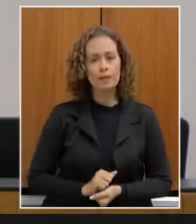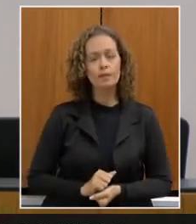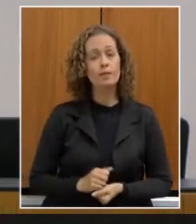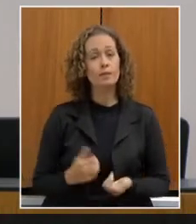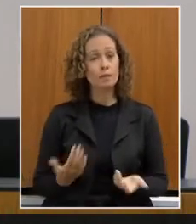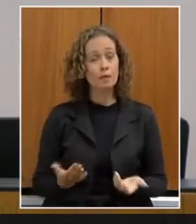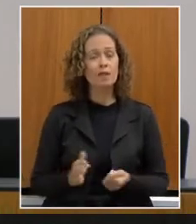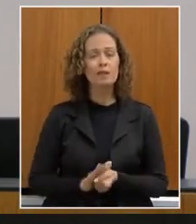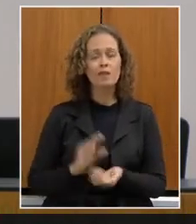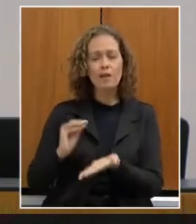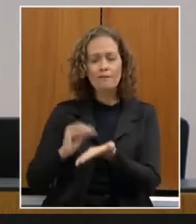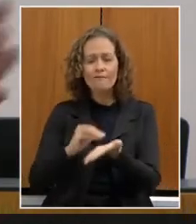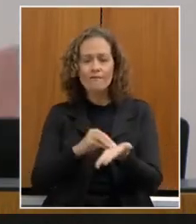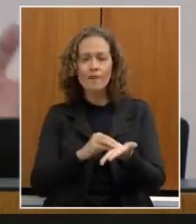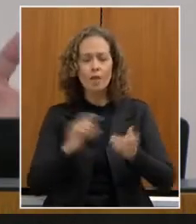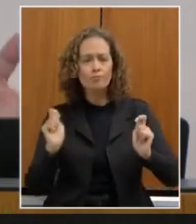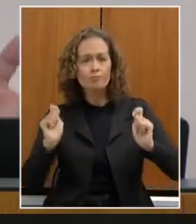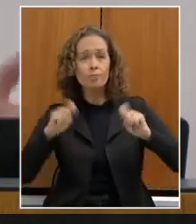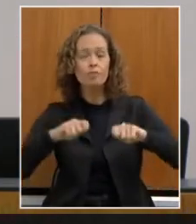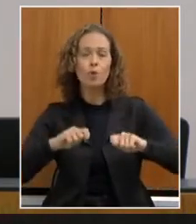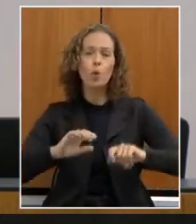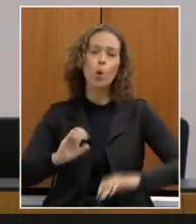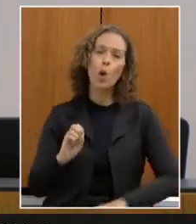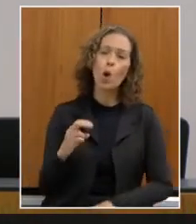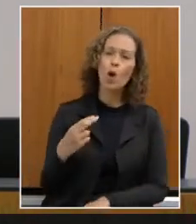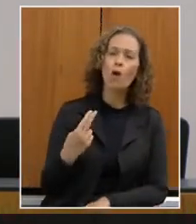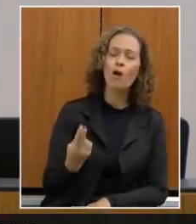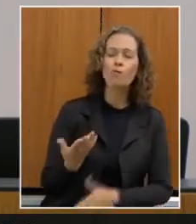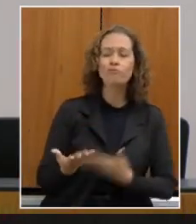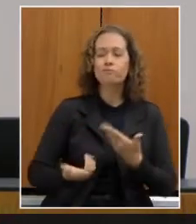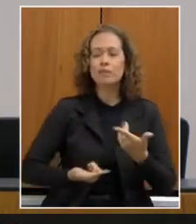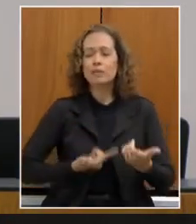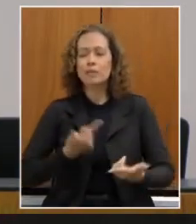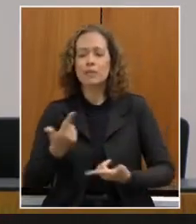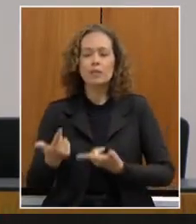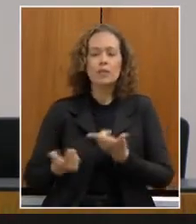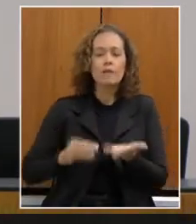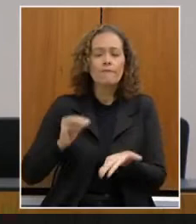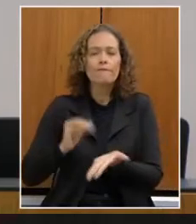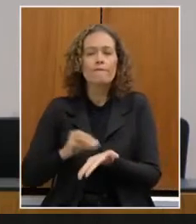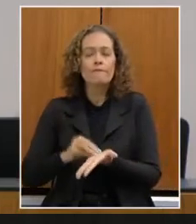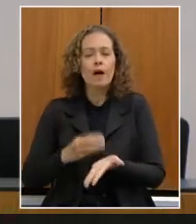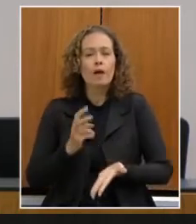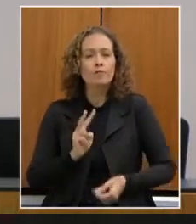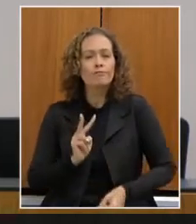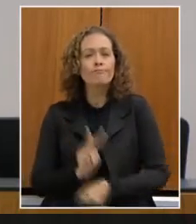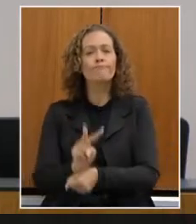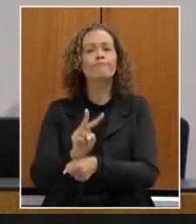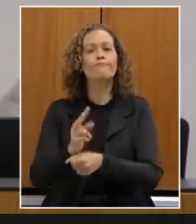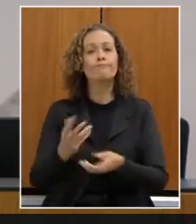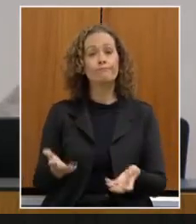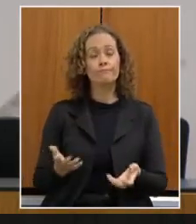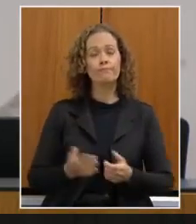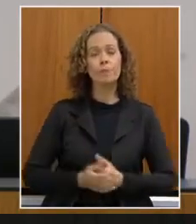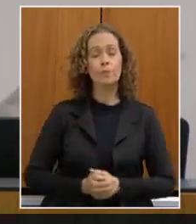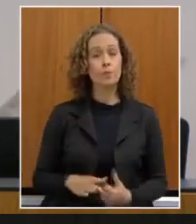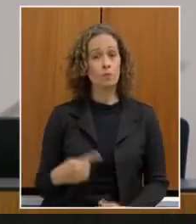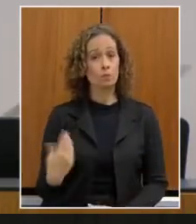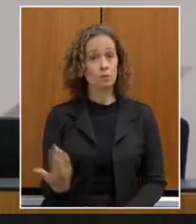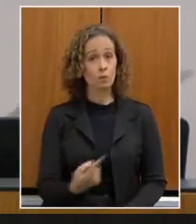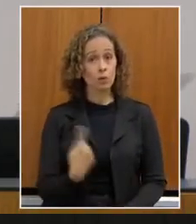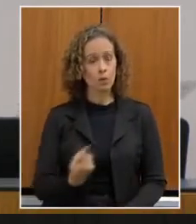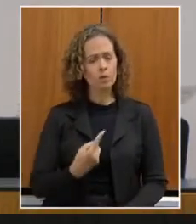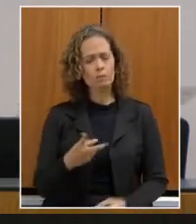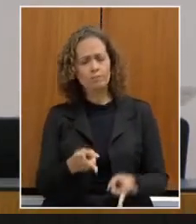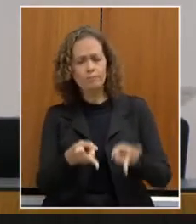ineficientes ou insuficientes, para poder fazer face a essa demanda. Então, a gente viu aí esse